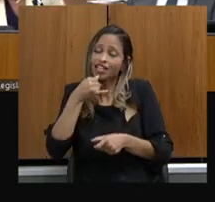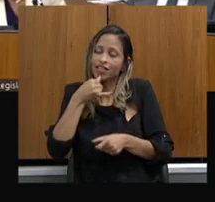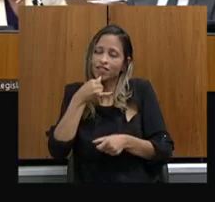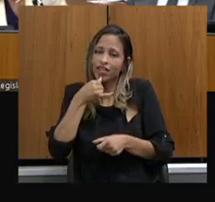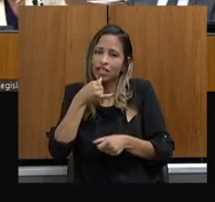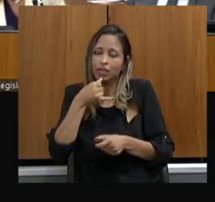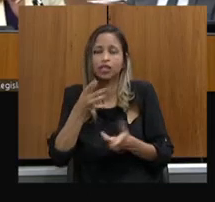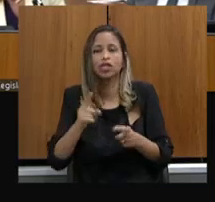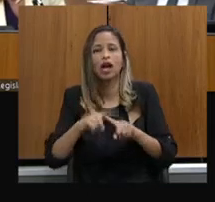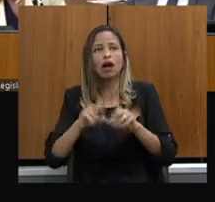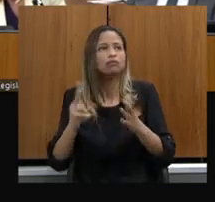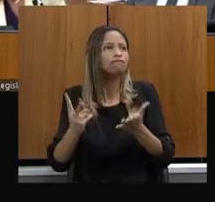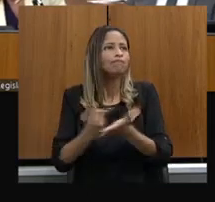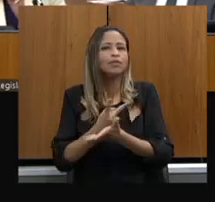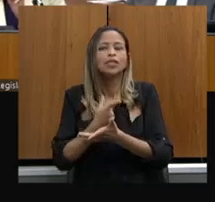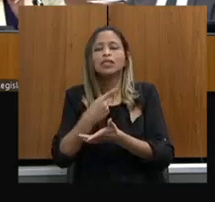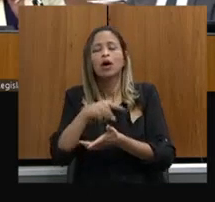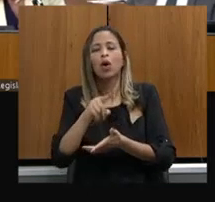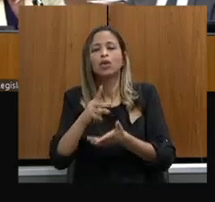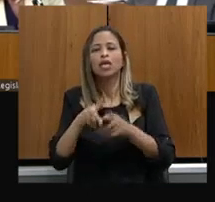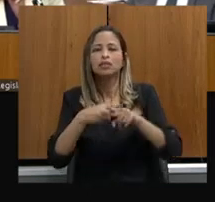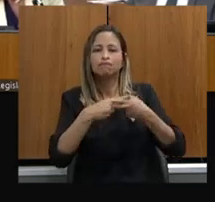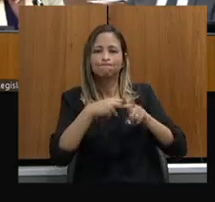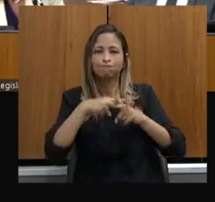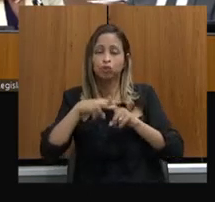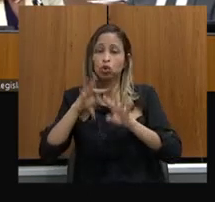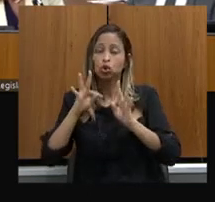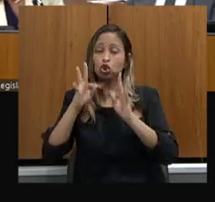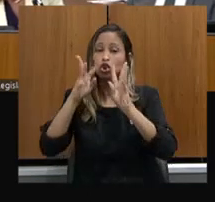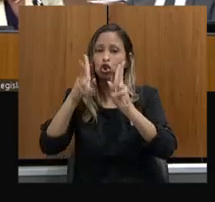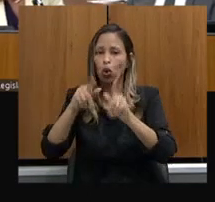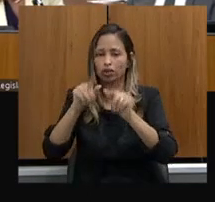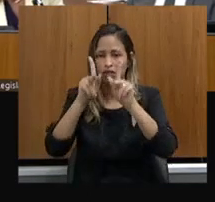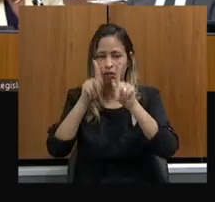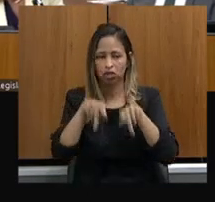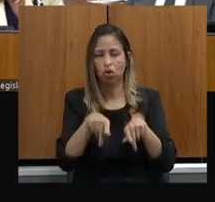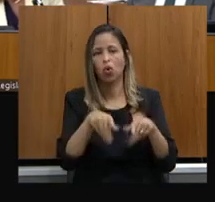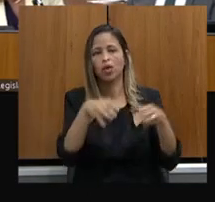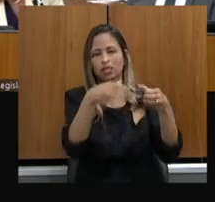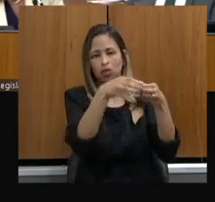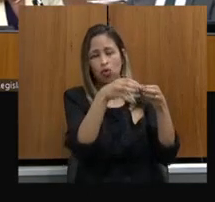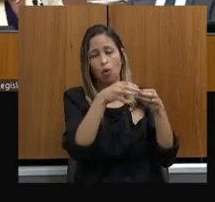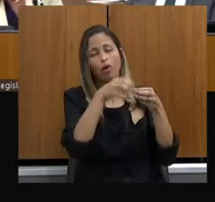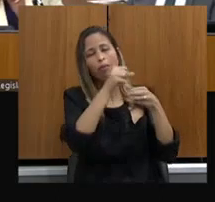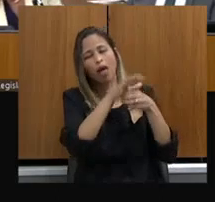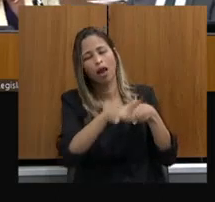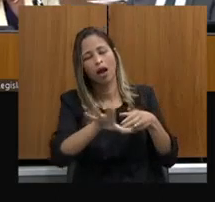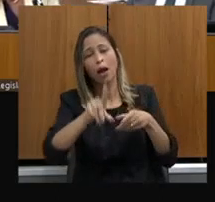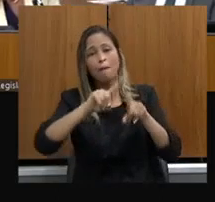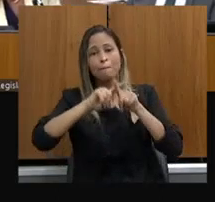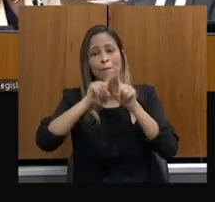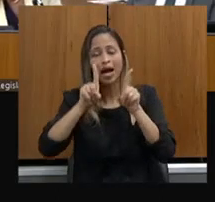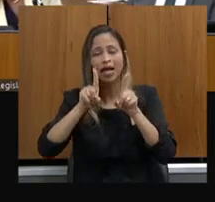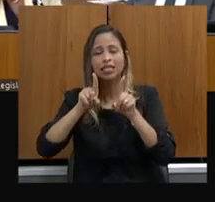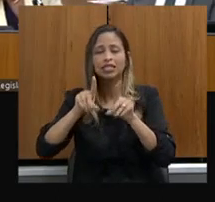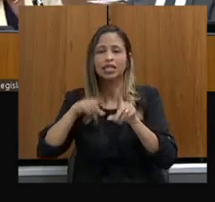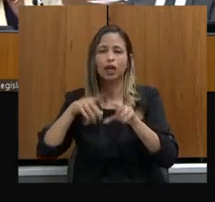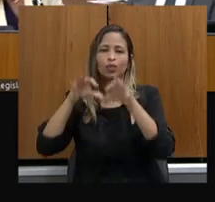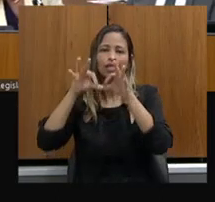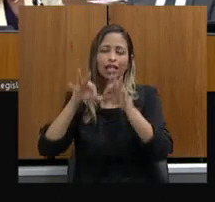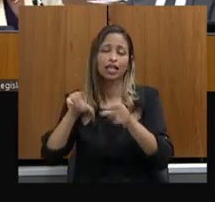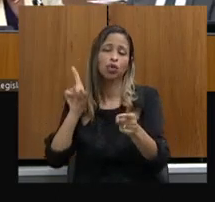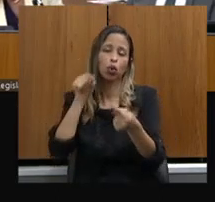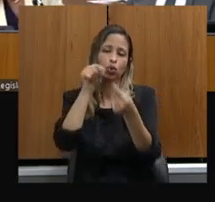não levou a reparação efetiva as pessoas e aos municípios atingidos nós temos certeza de que um novo modelo